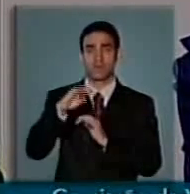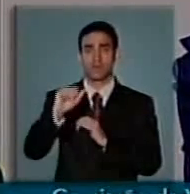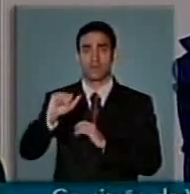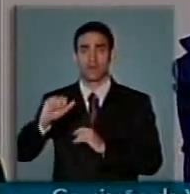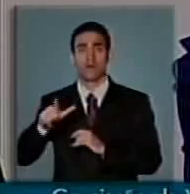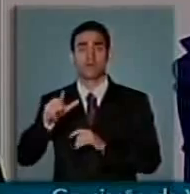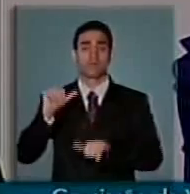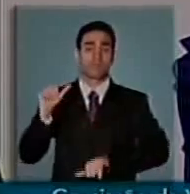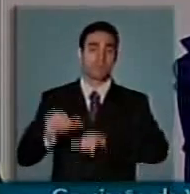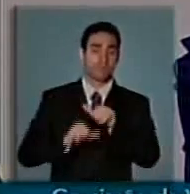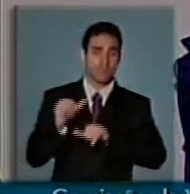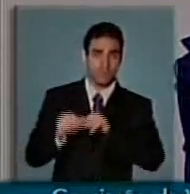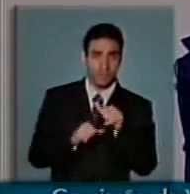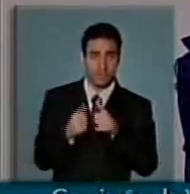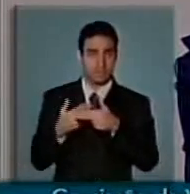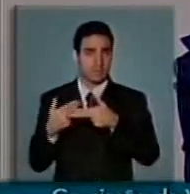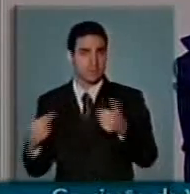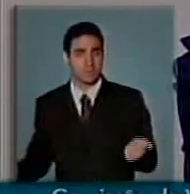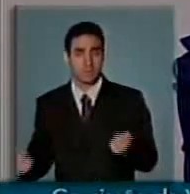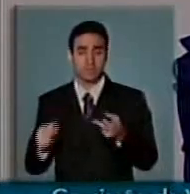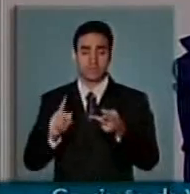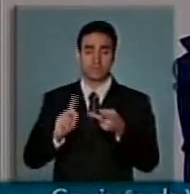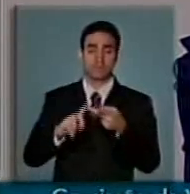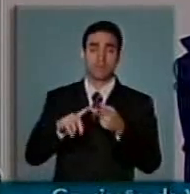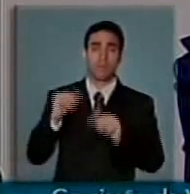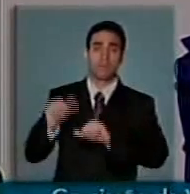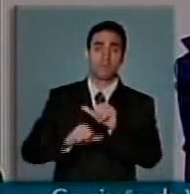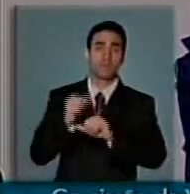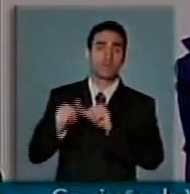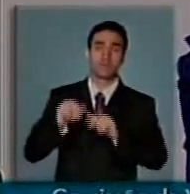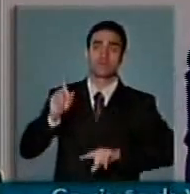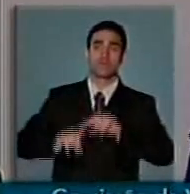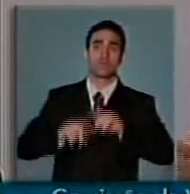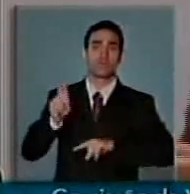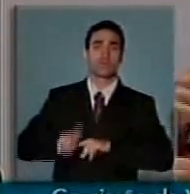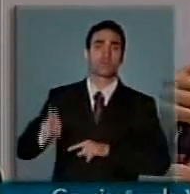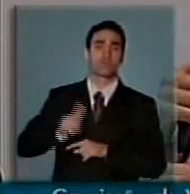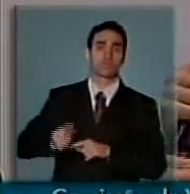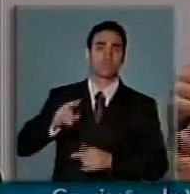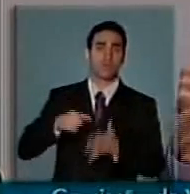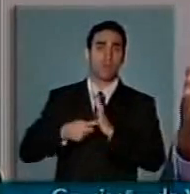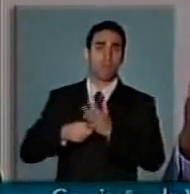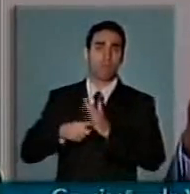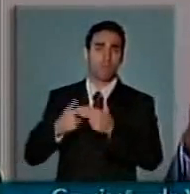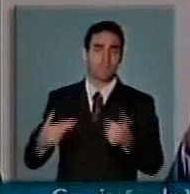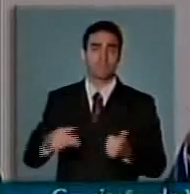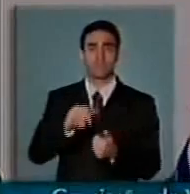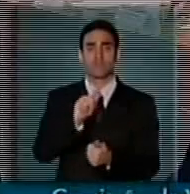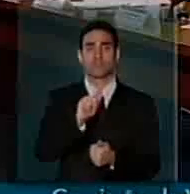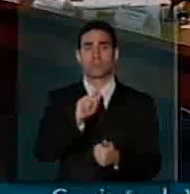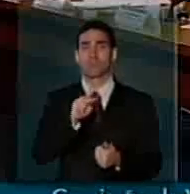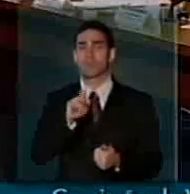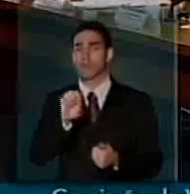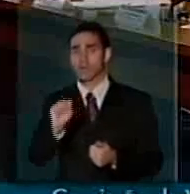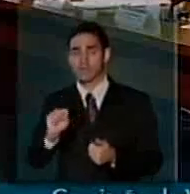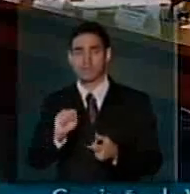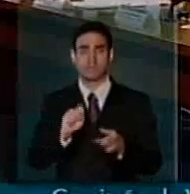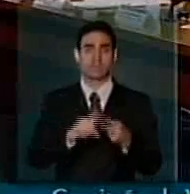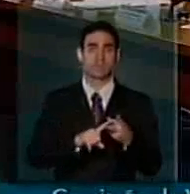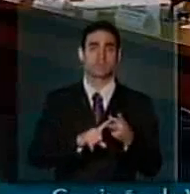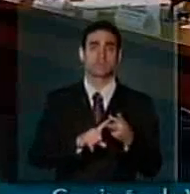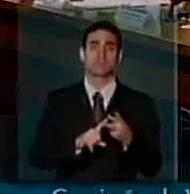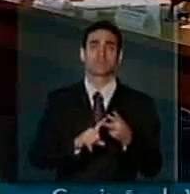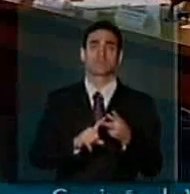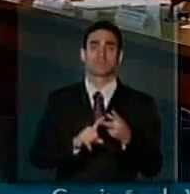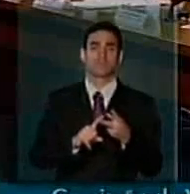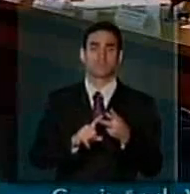de procedimentos e mudanças de utilização de equipamentos, como o senhor comentou, de GPS, que